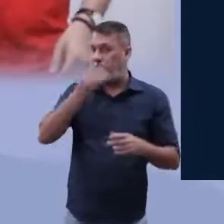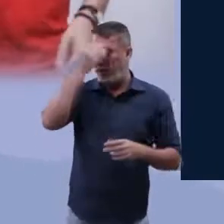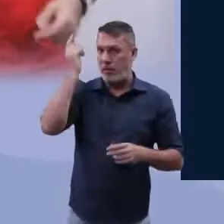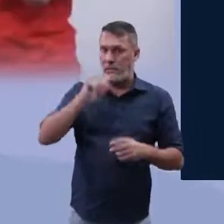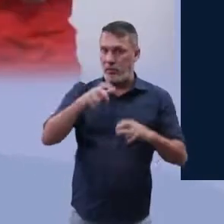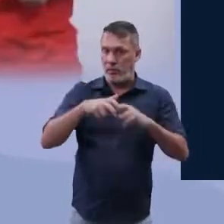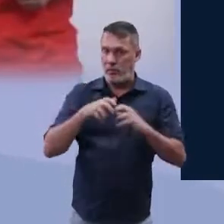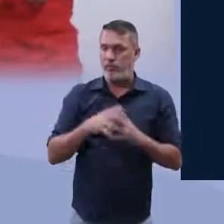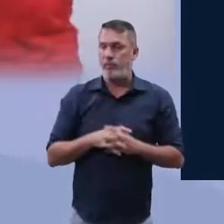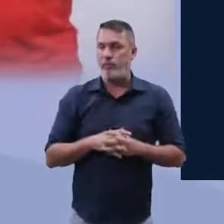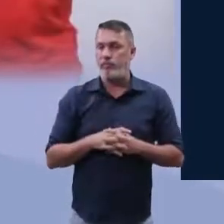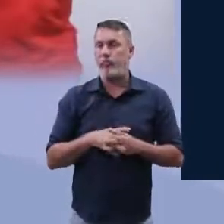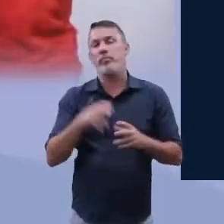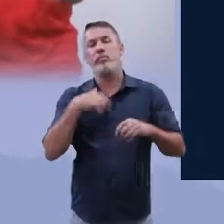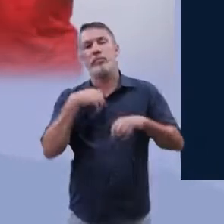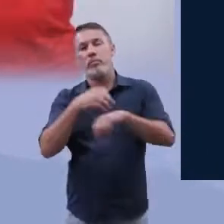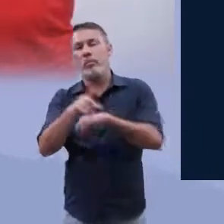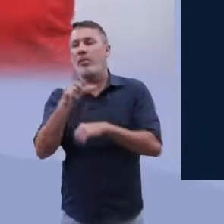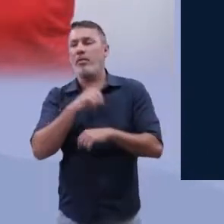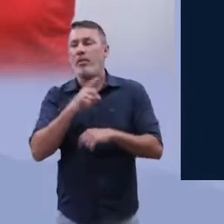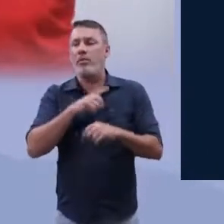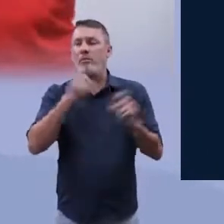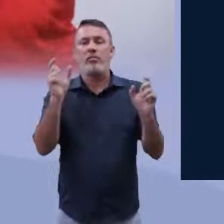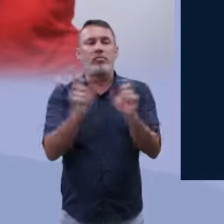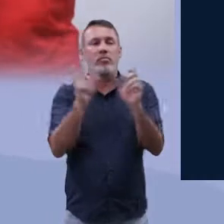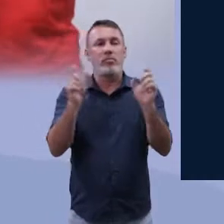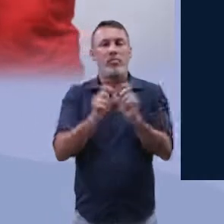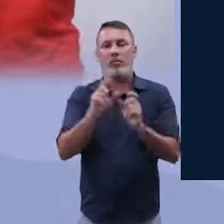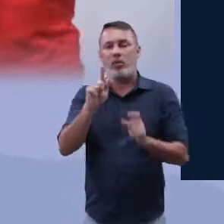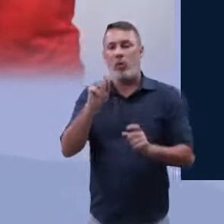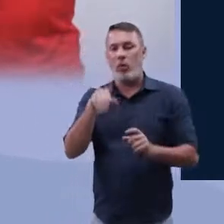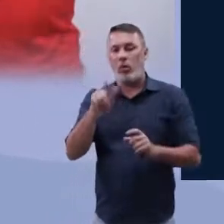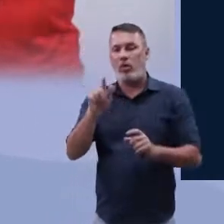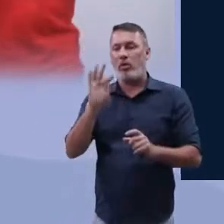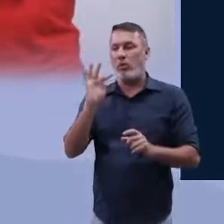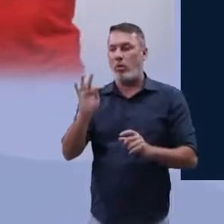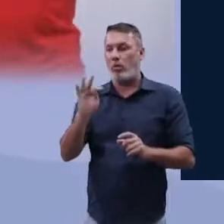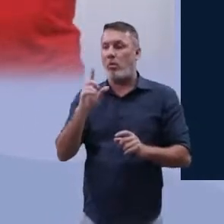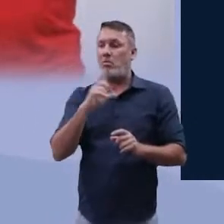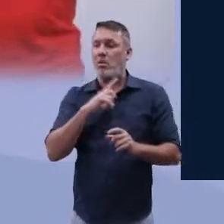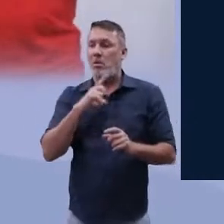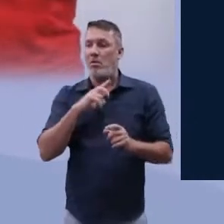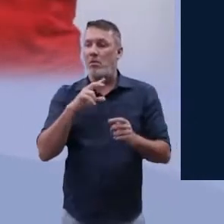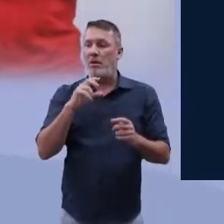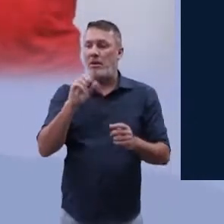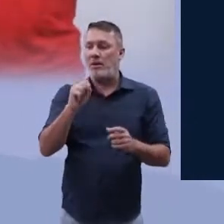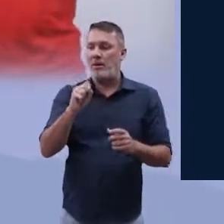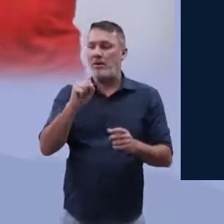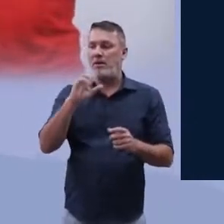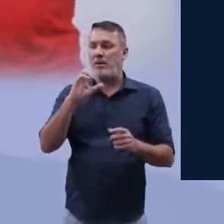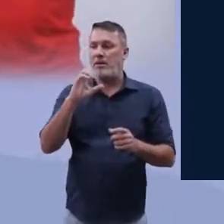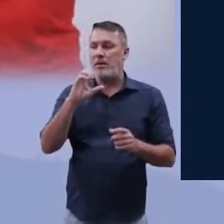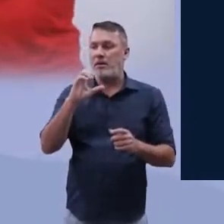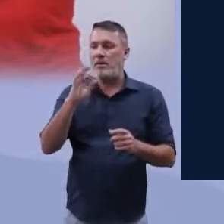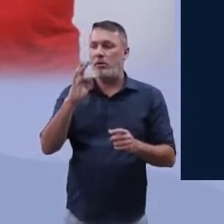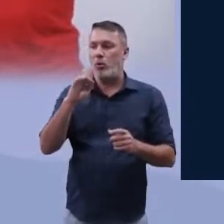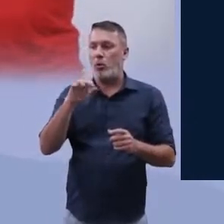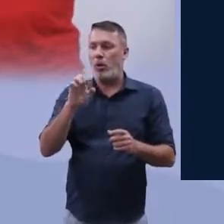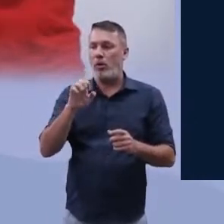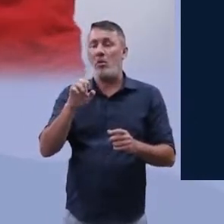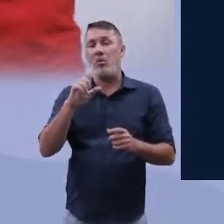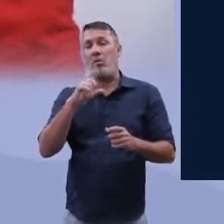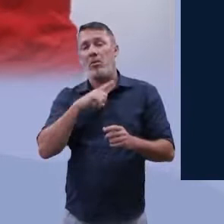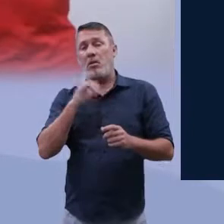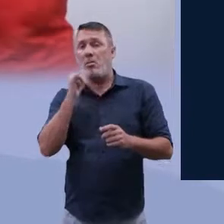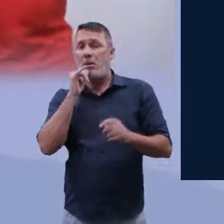por favor. Tá? Então se eu falo para vocês I'm going to travel to England next year, no mínimo pode ser uma ideia, um plano que eu já tenho.